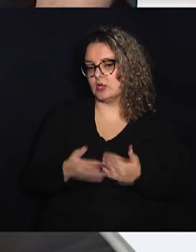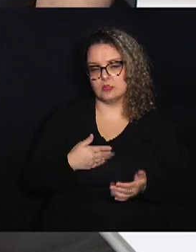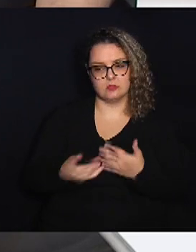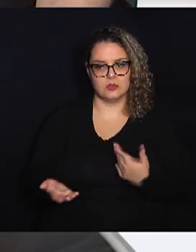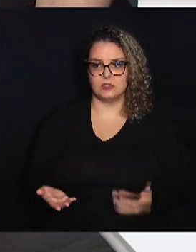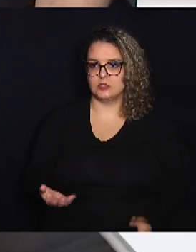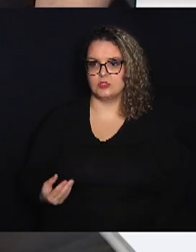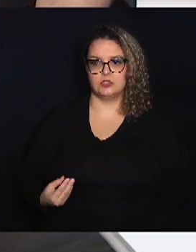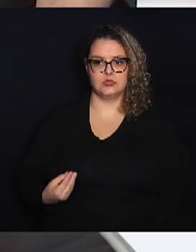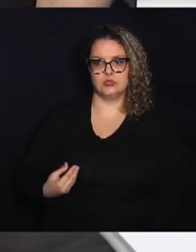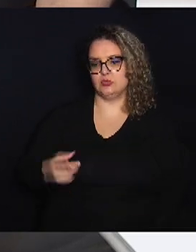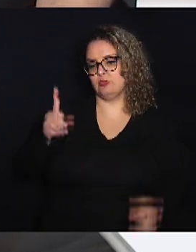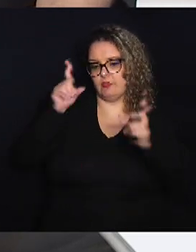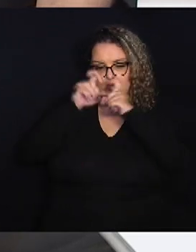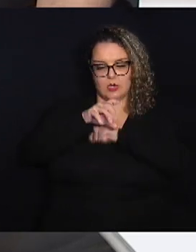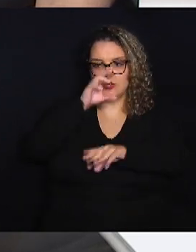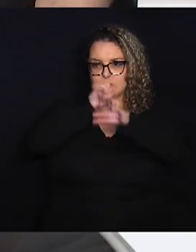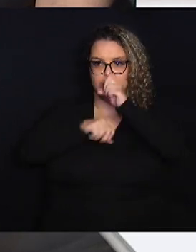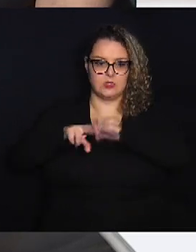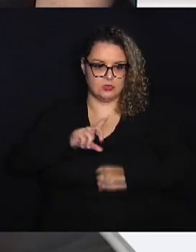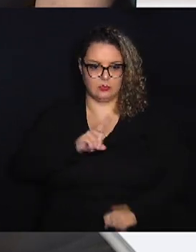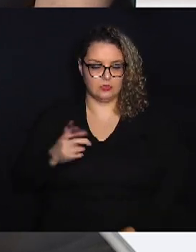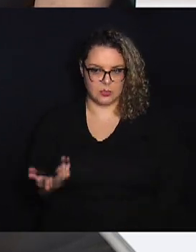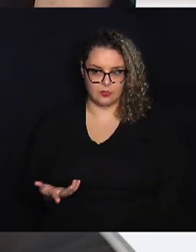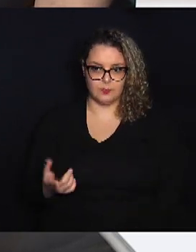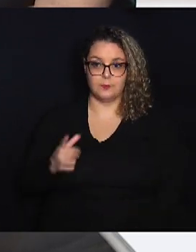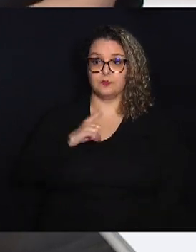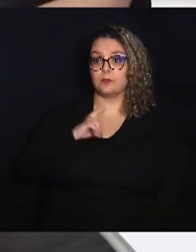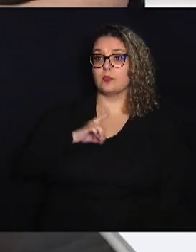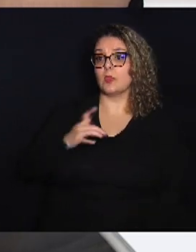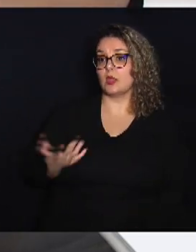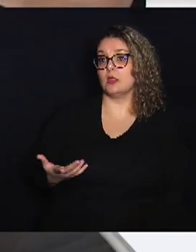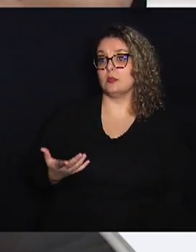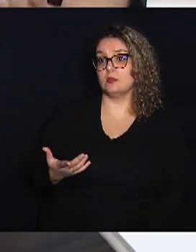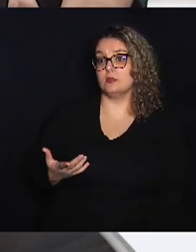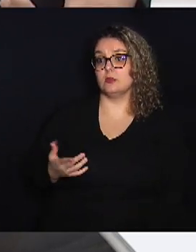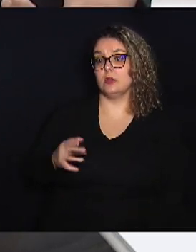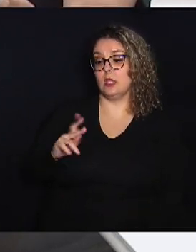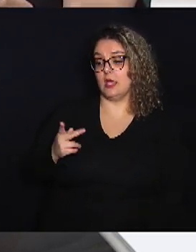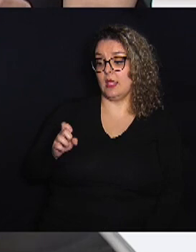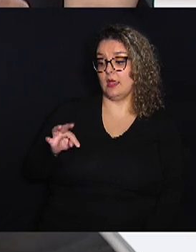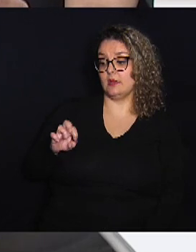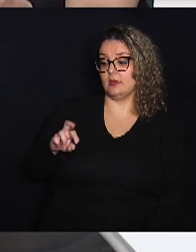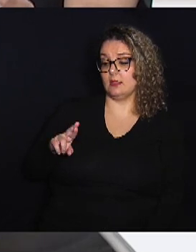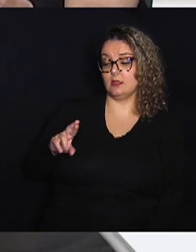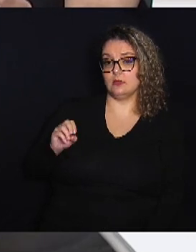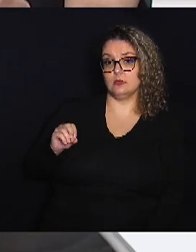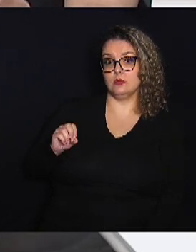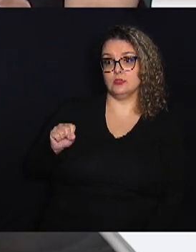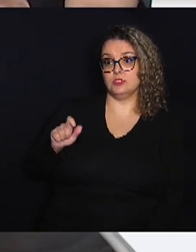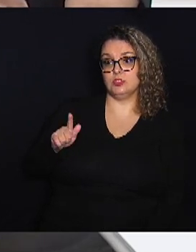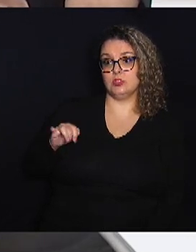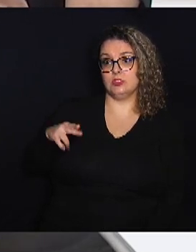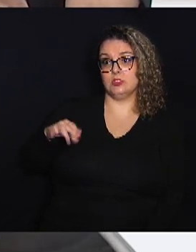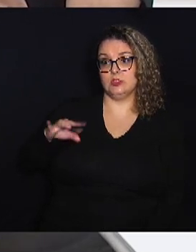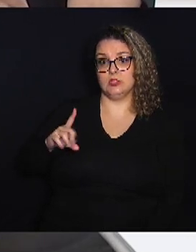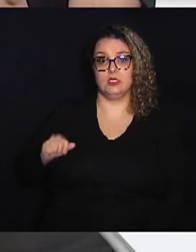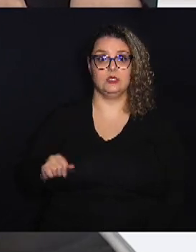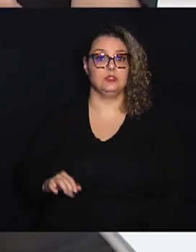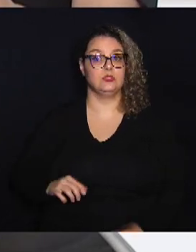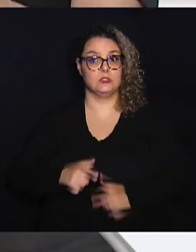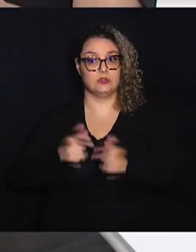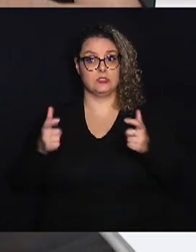ausências de dificuldades de aprendizagem, a gente tem uma heterogeneidade muito grande, com certeza, dentro dos nossos